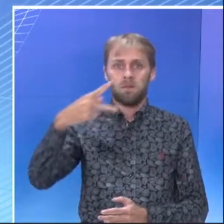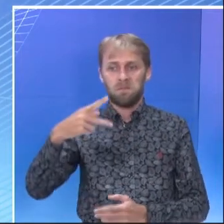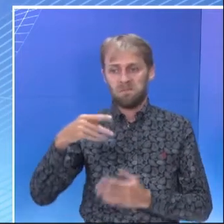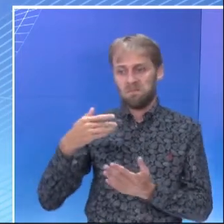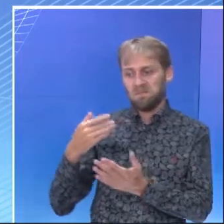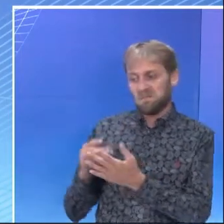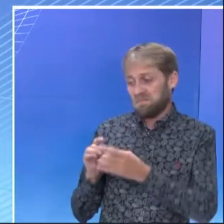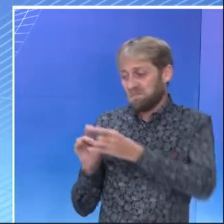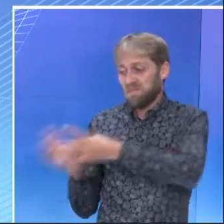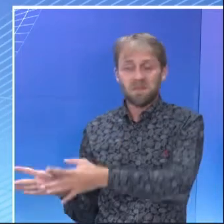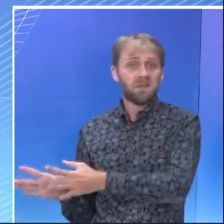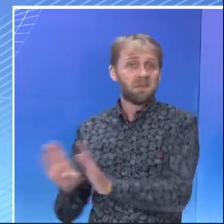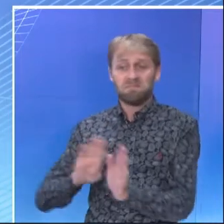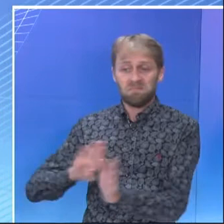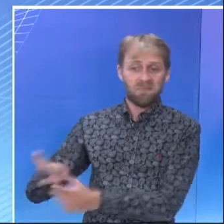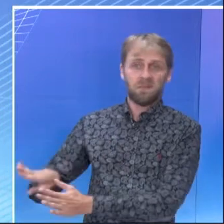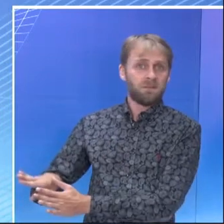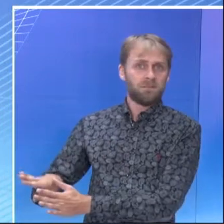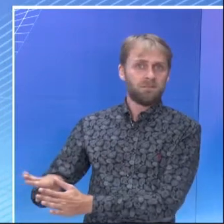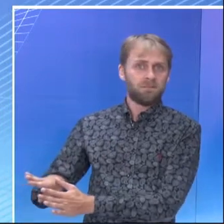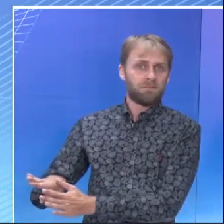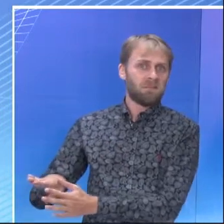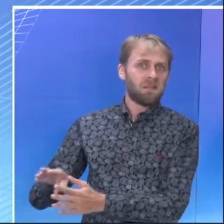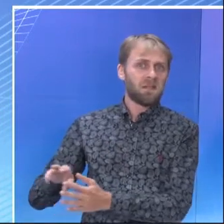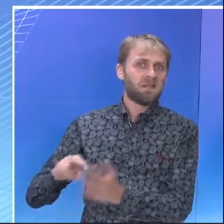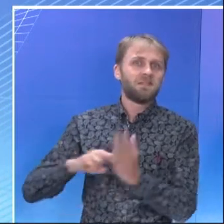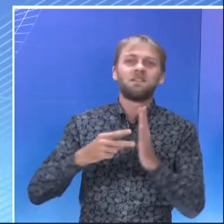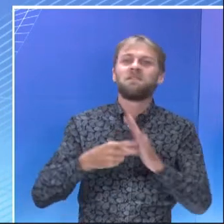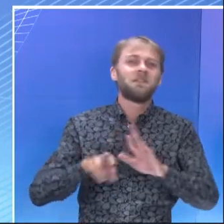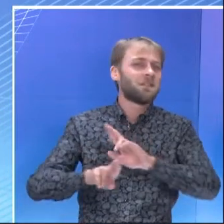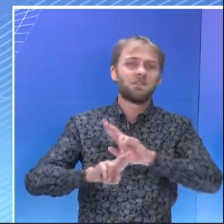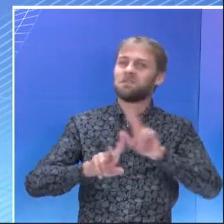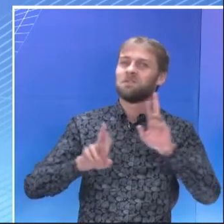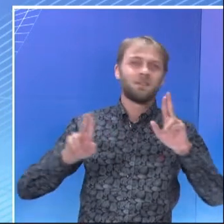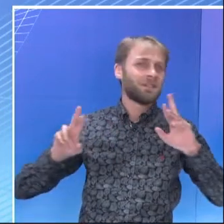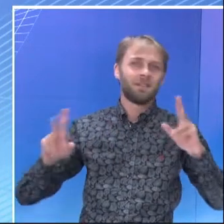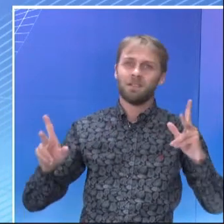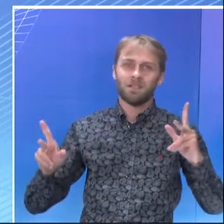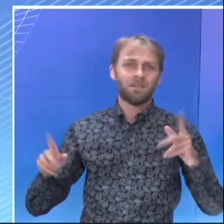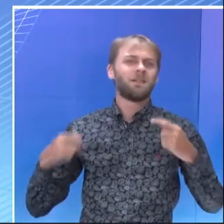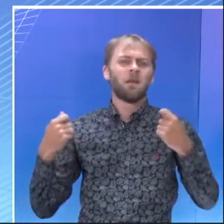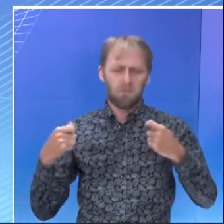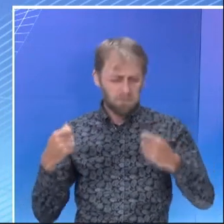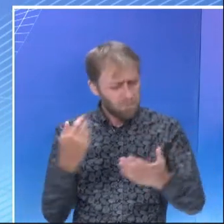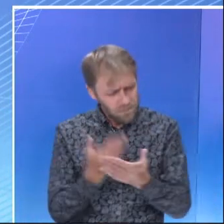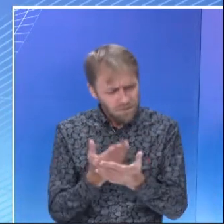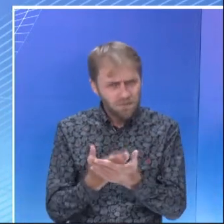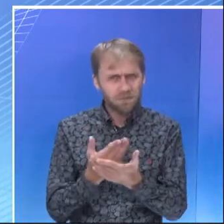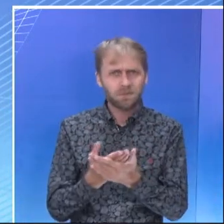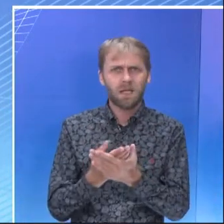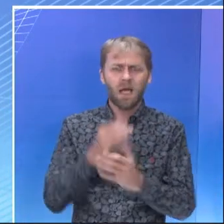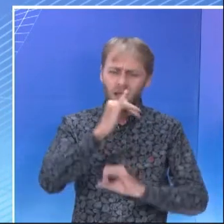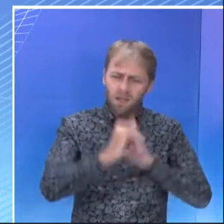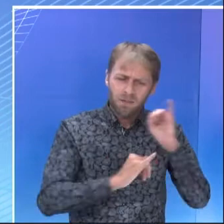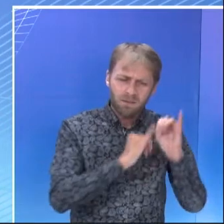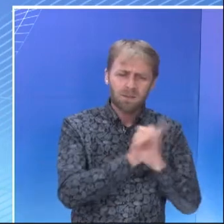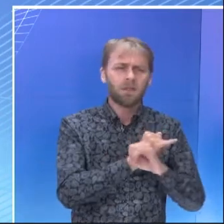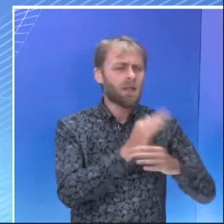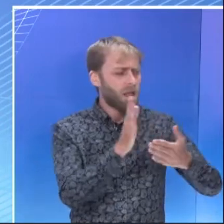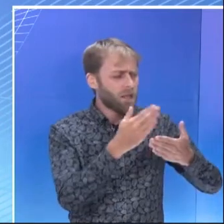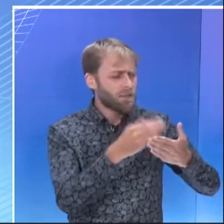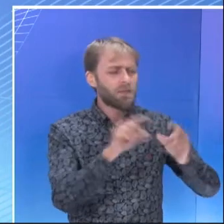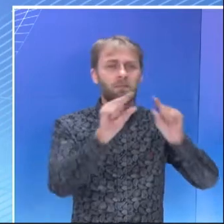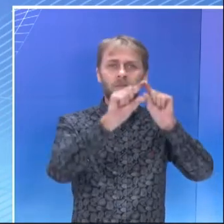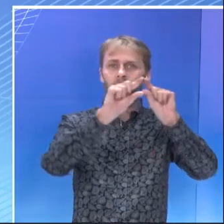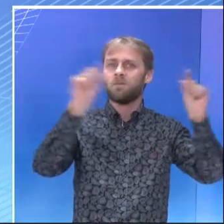gente? Mas então é bom vocês pegarem os principais phrasal verbs, os livros de vocês têm, quem tem acesso à internet pode colocar quais são os